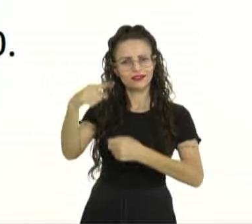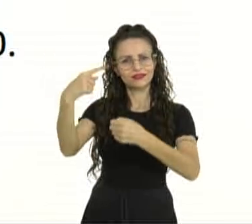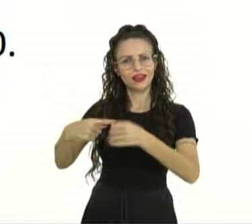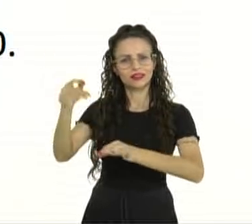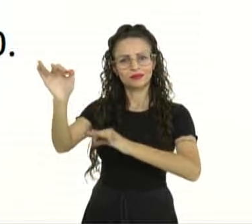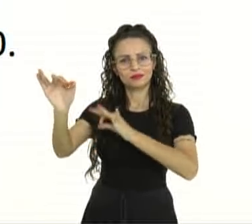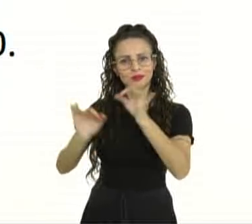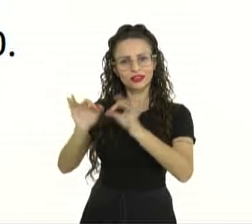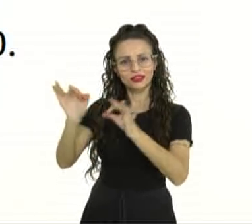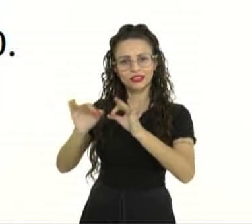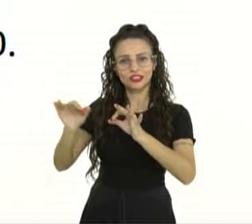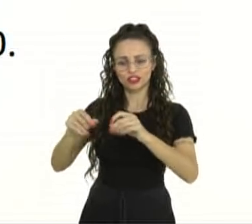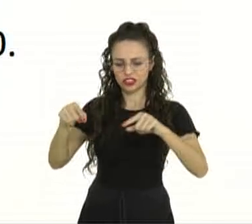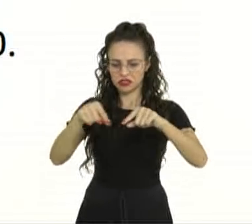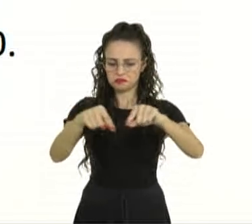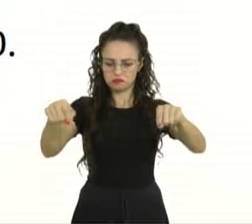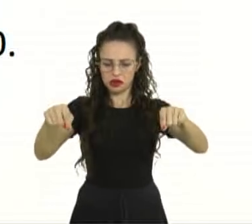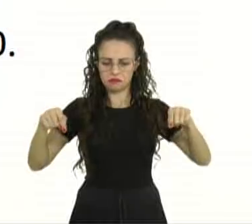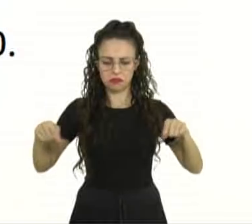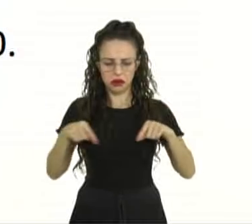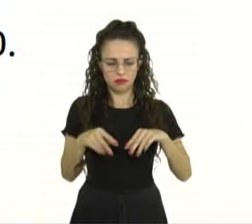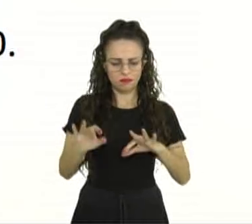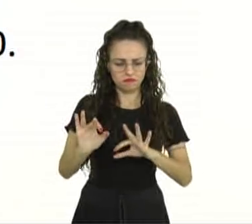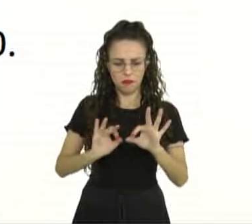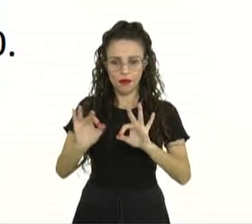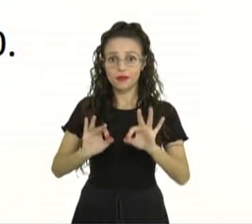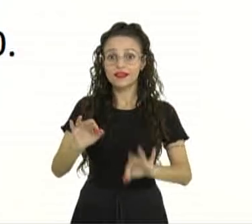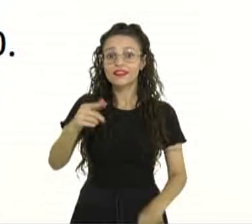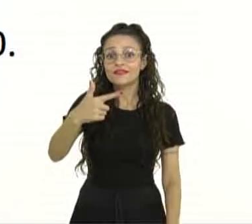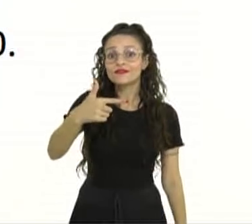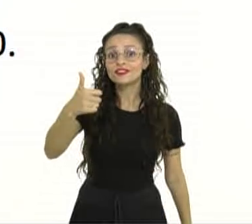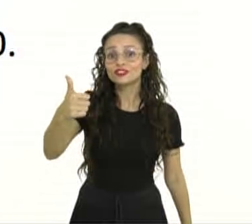com maquetes e inaugurada em curto prazo,